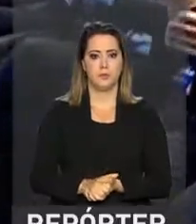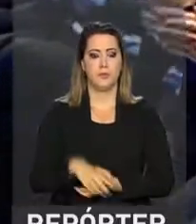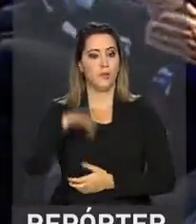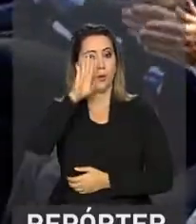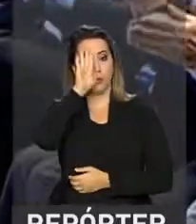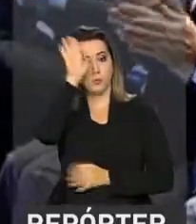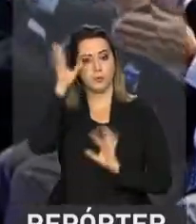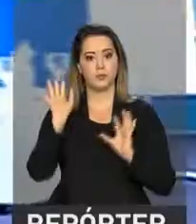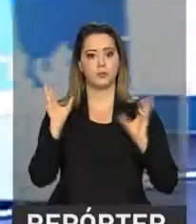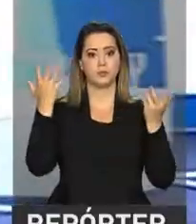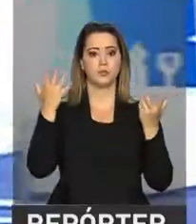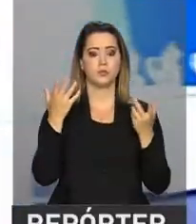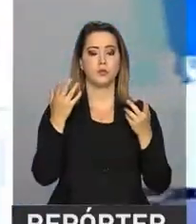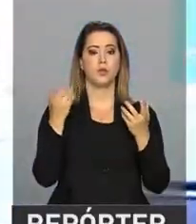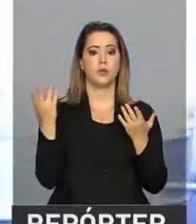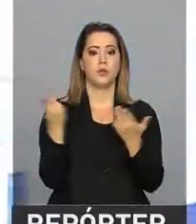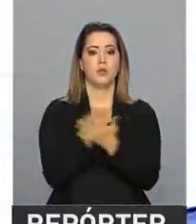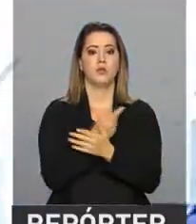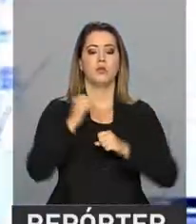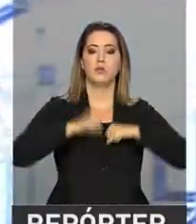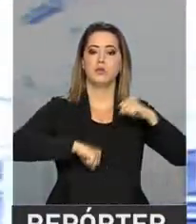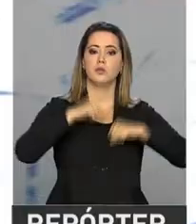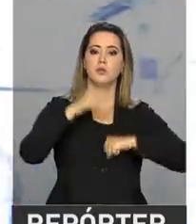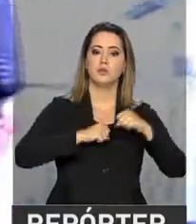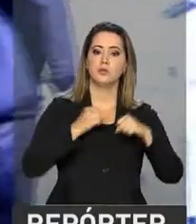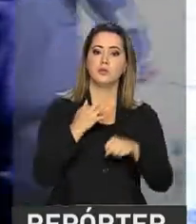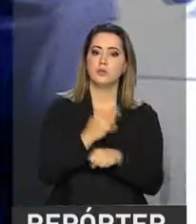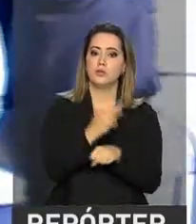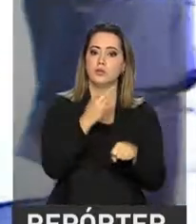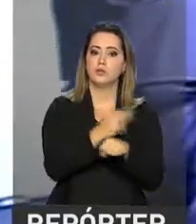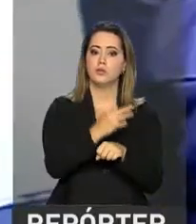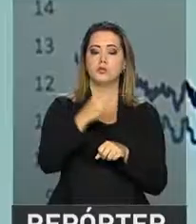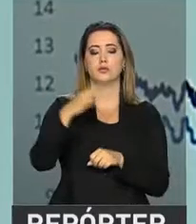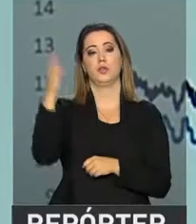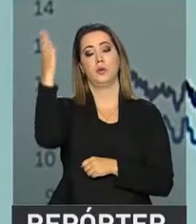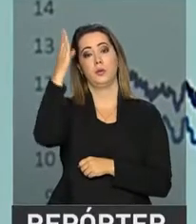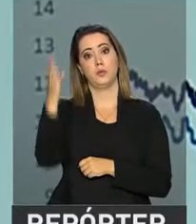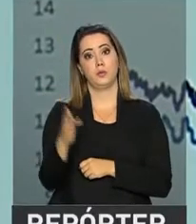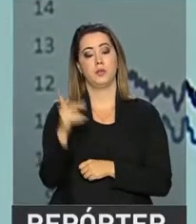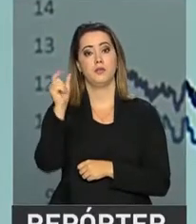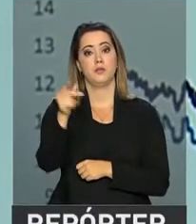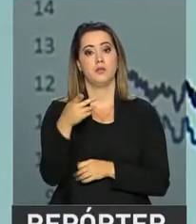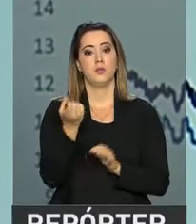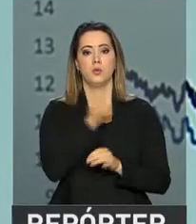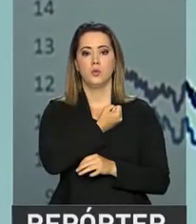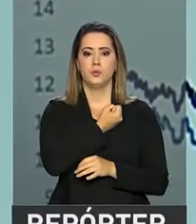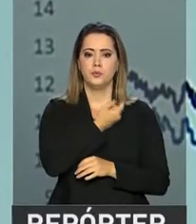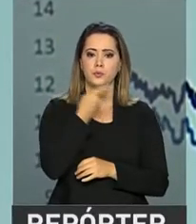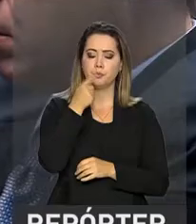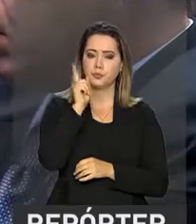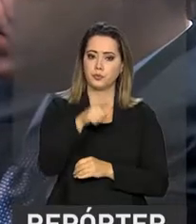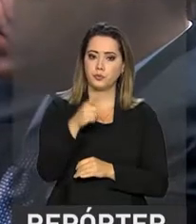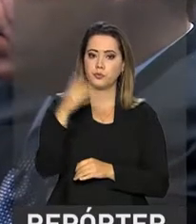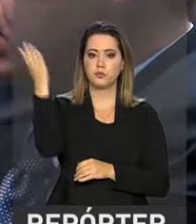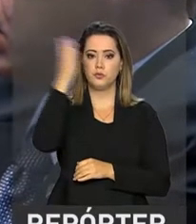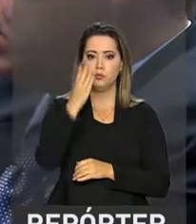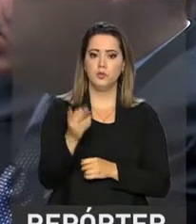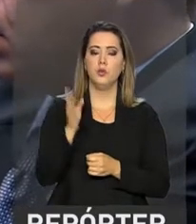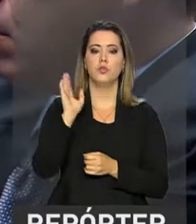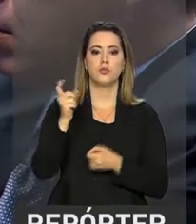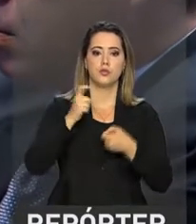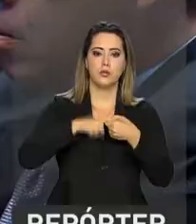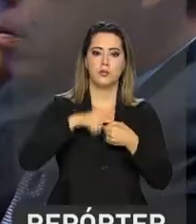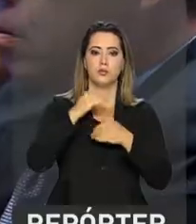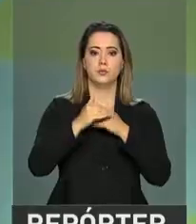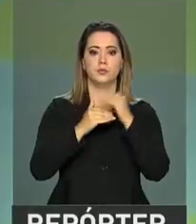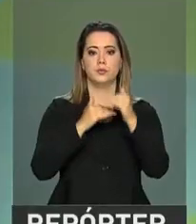evento da indústria siderúrgica do país o ministro da fazenda apresentou números para reforçar que o brasil já voltou